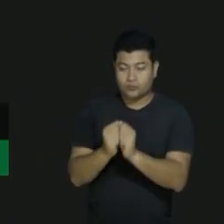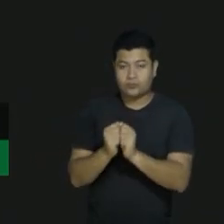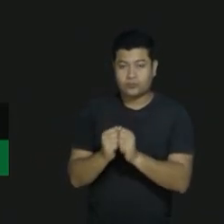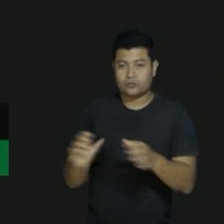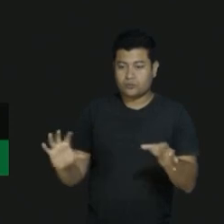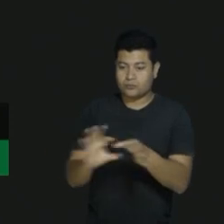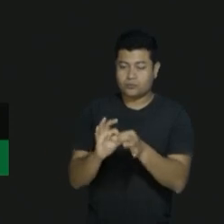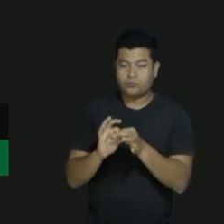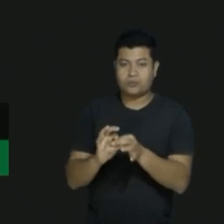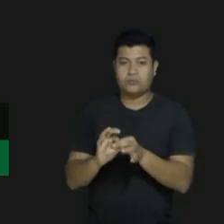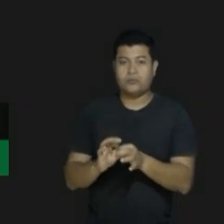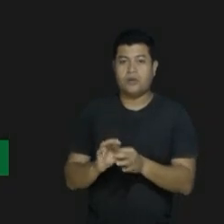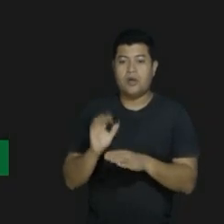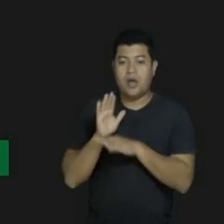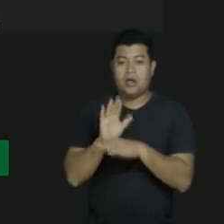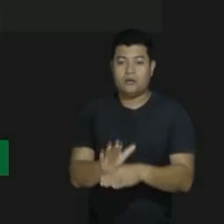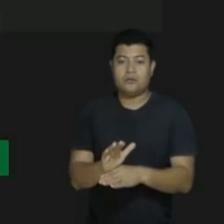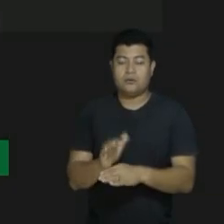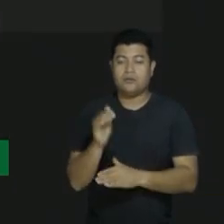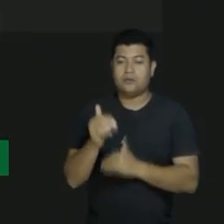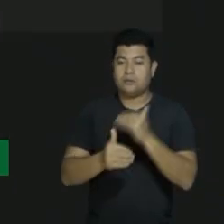fazer aí o melhor pelo nosso estado.